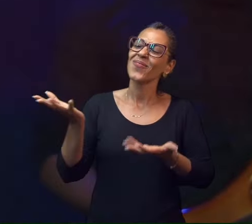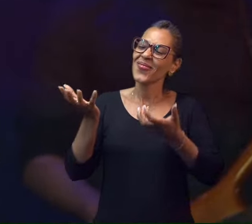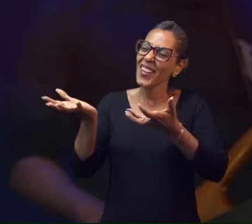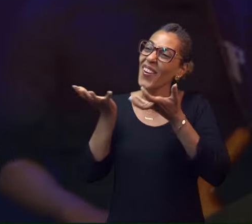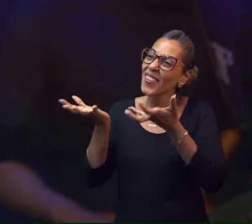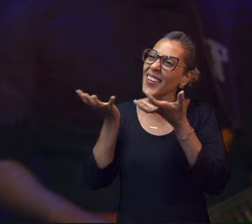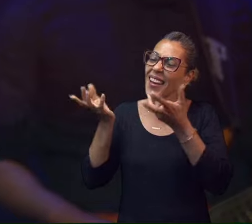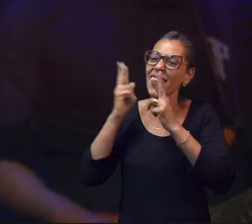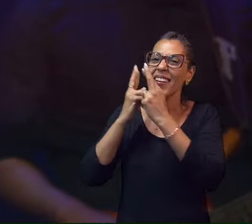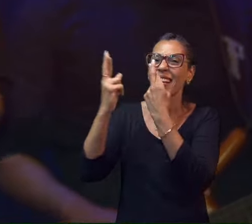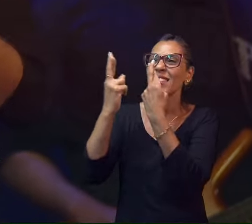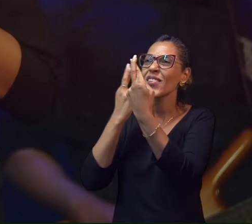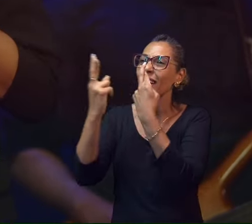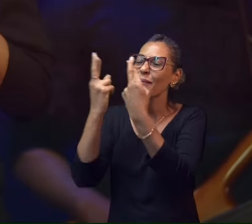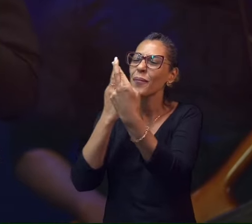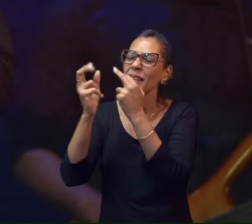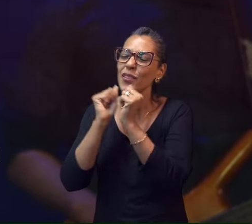ti